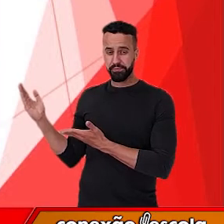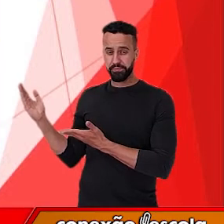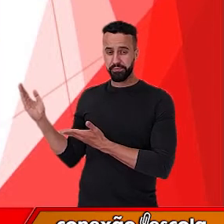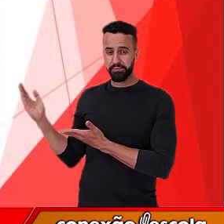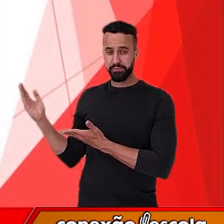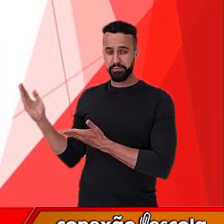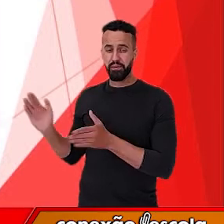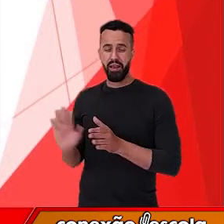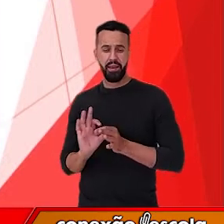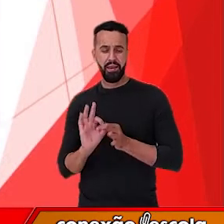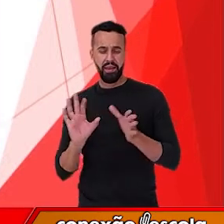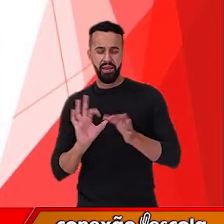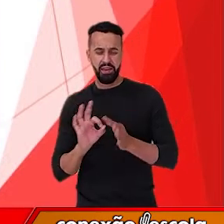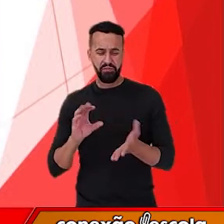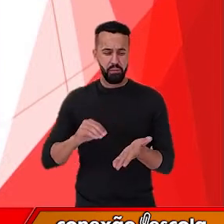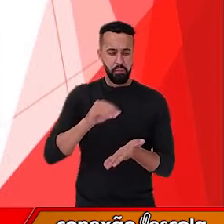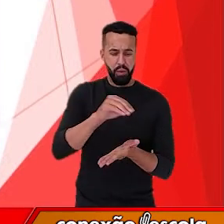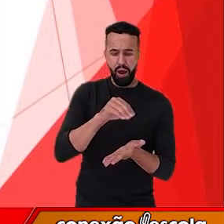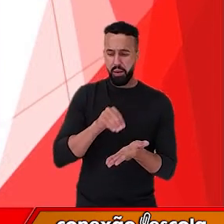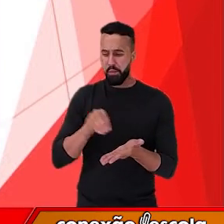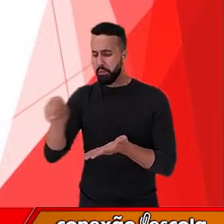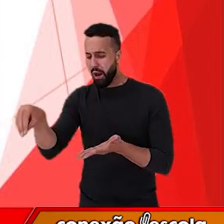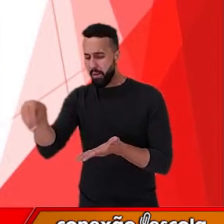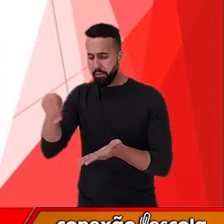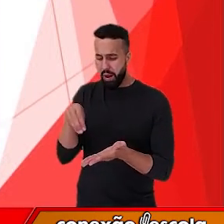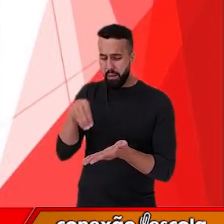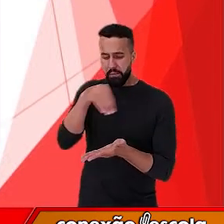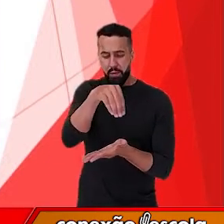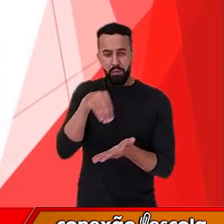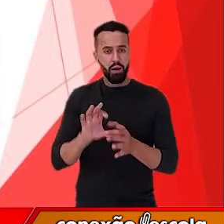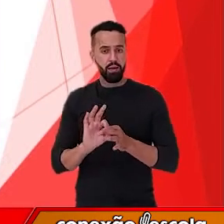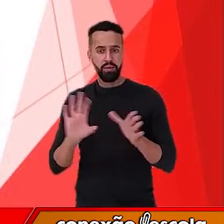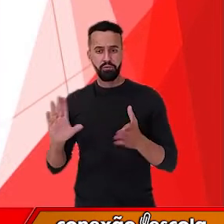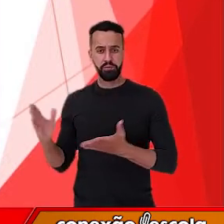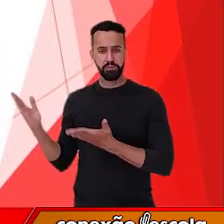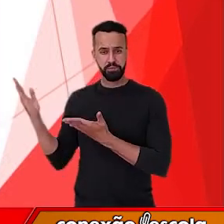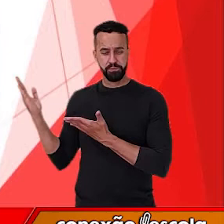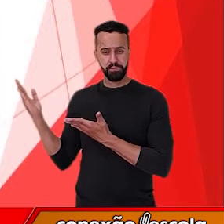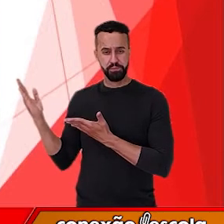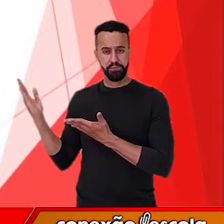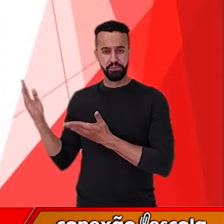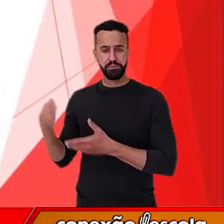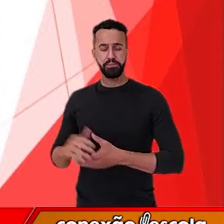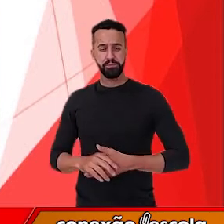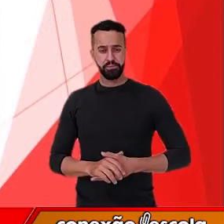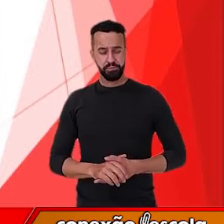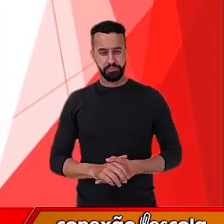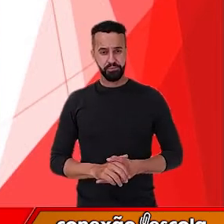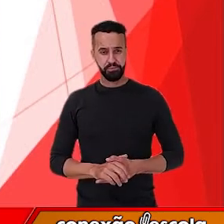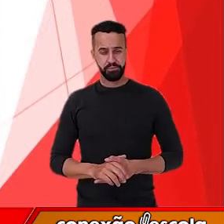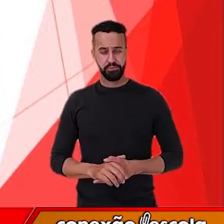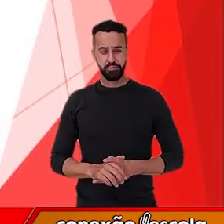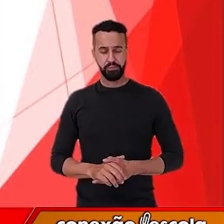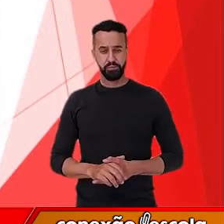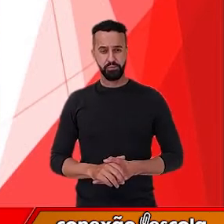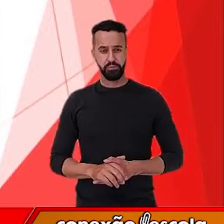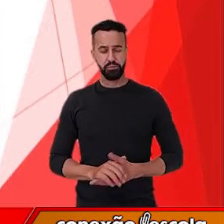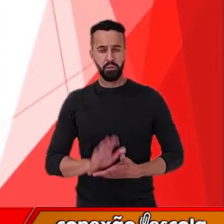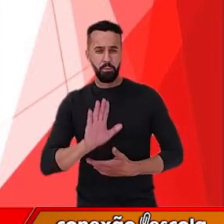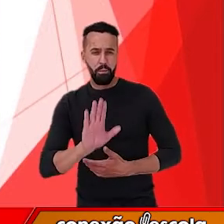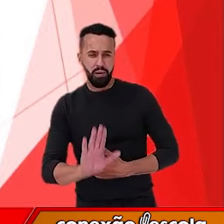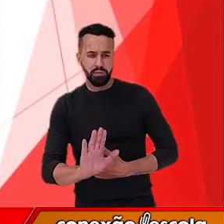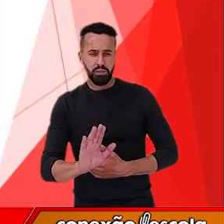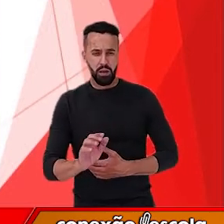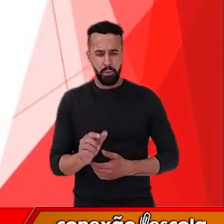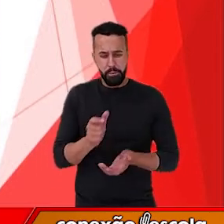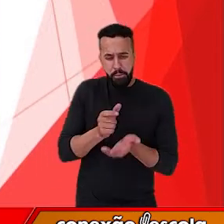ela quiser, tanto para frente quanto para trás. Qual é a semelhança